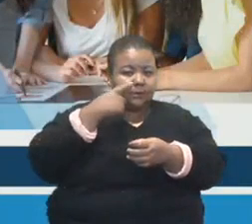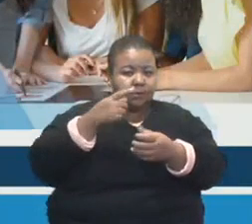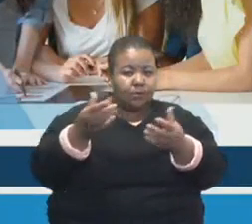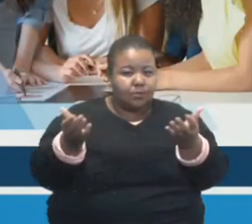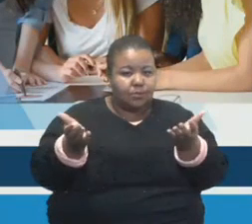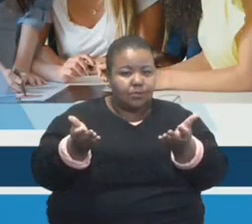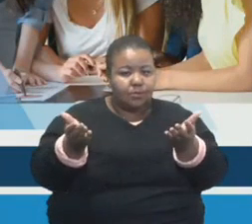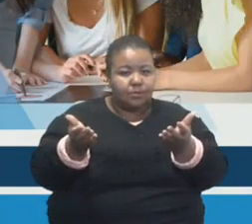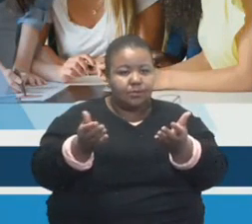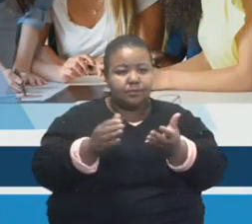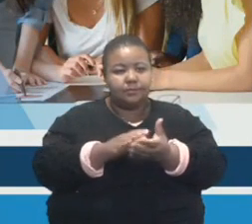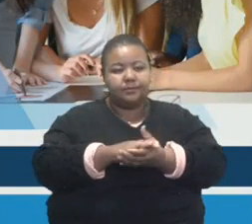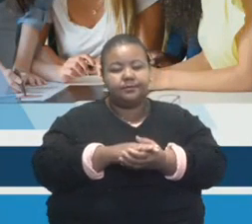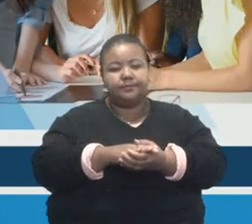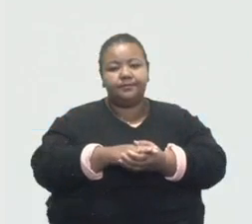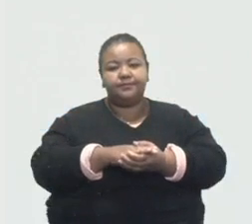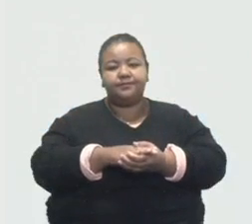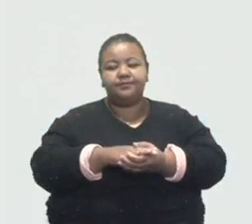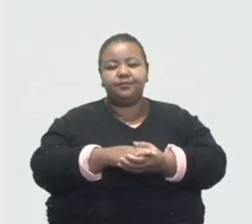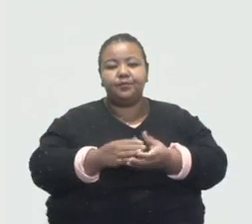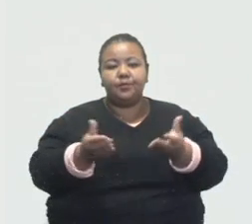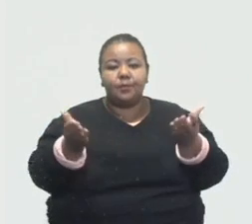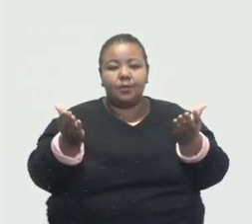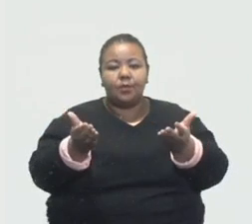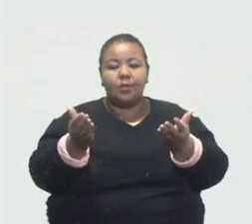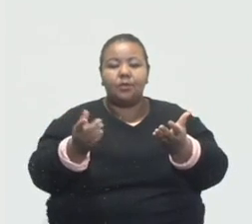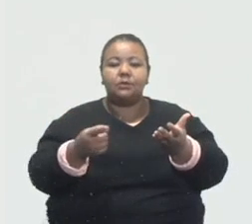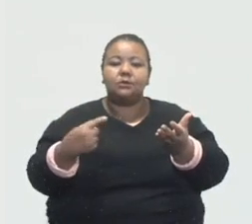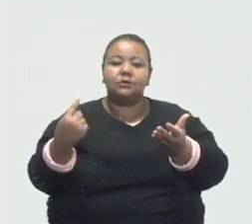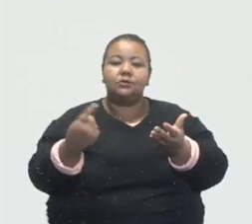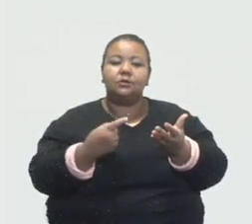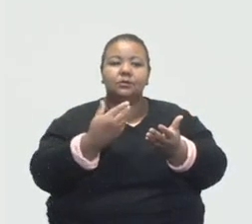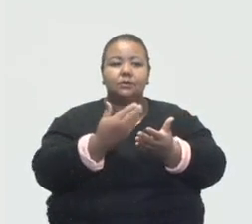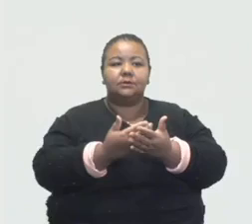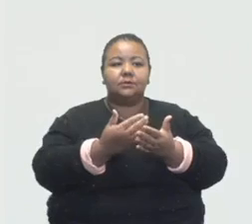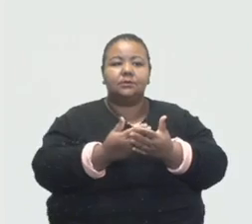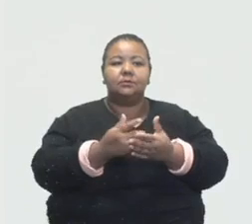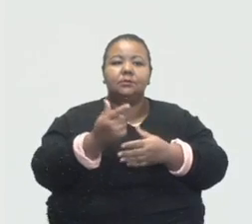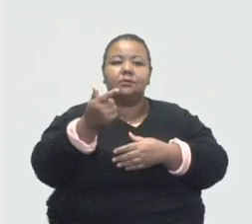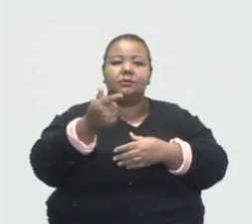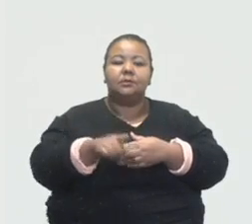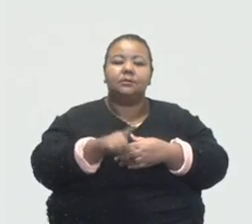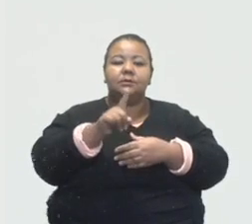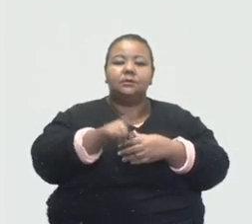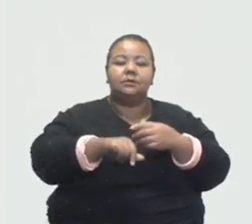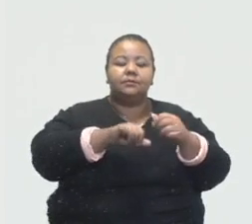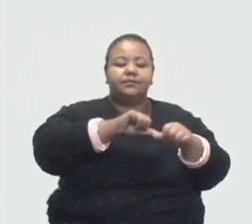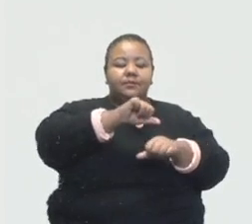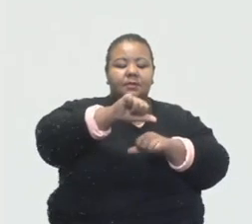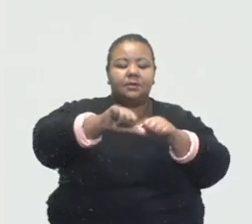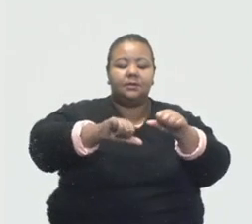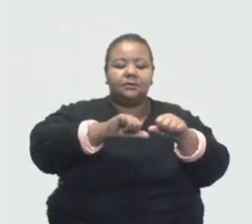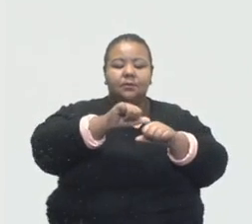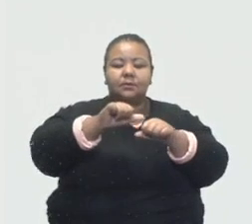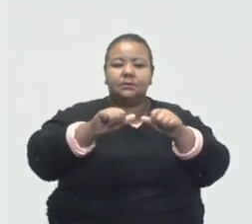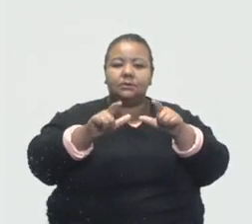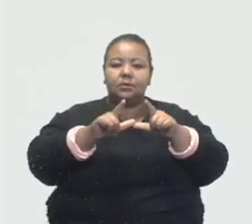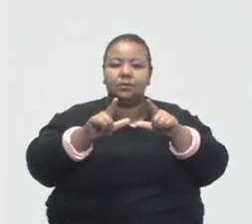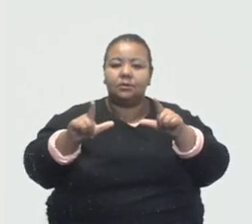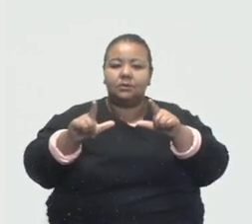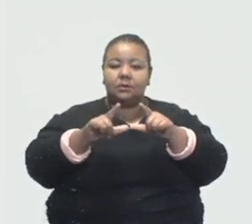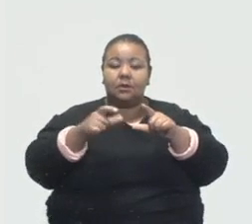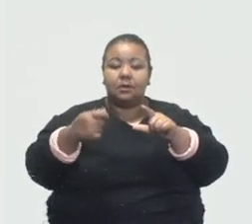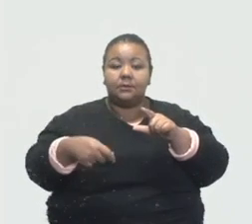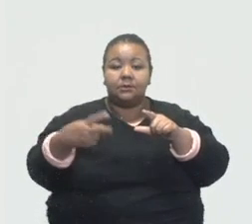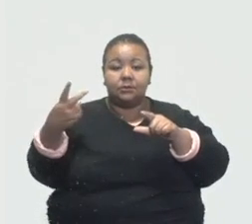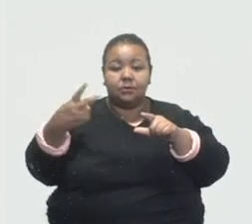hoje? Na aula de hoje, nós vimos que para ter uma transformação linear, é necessário que sejam satisfeitas